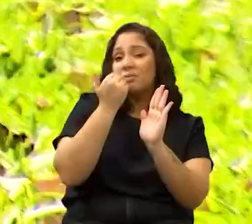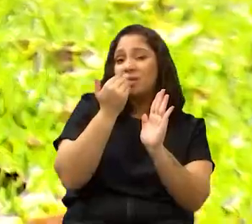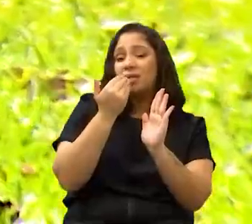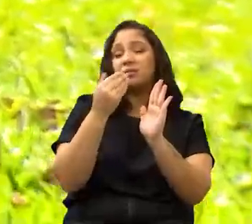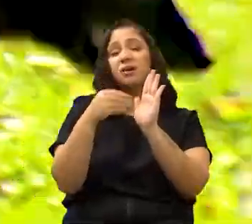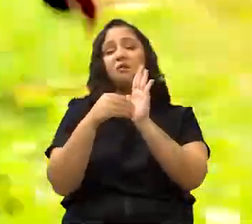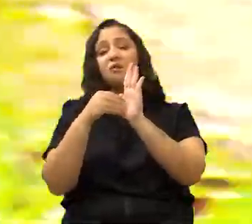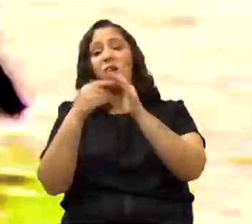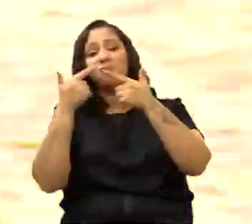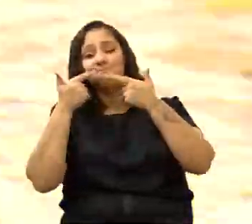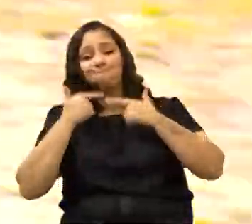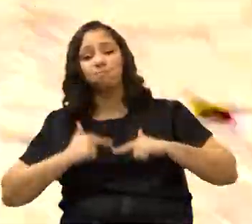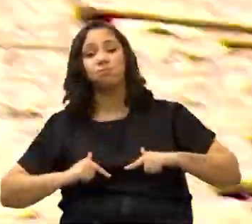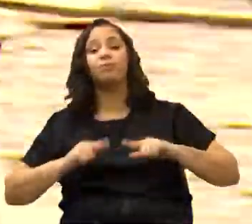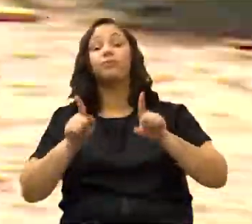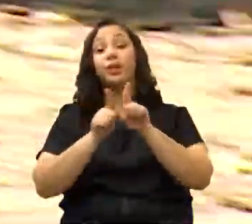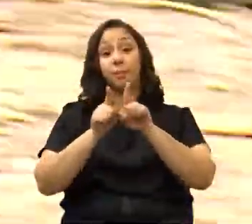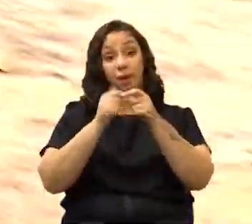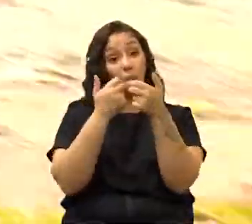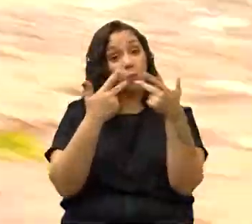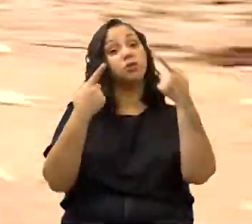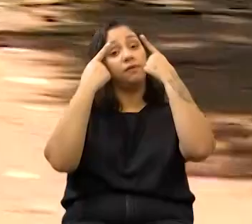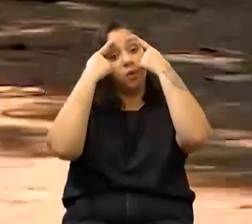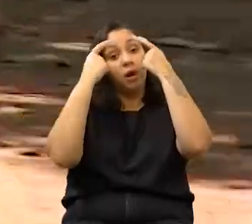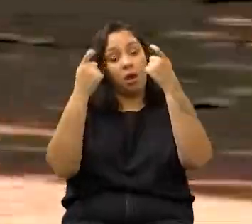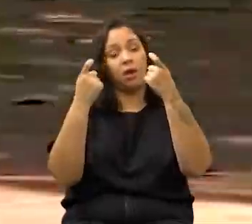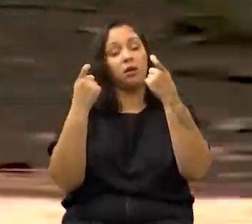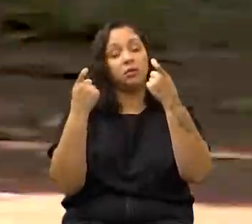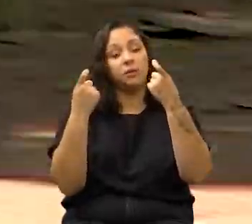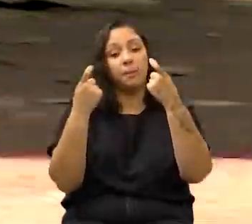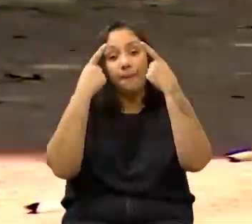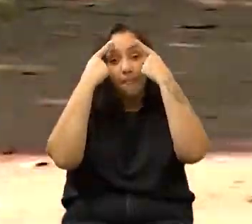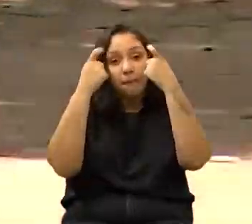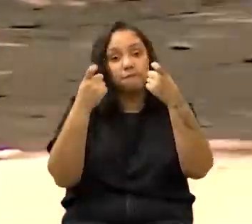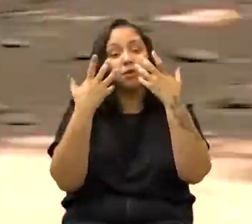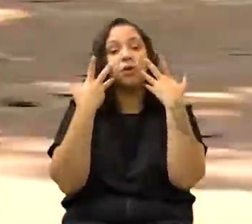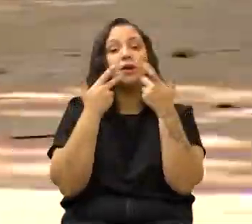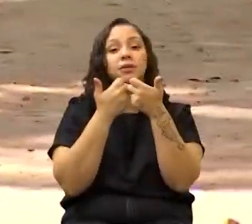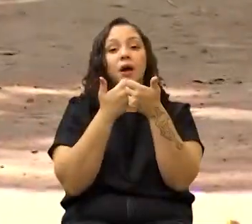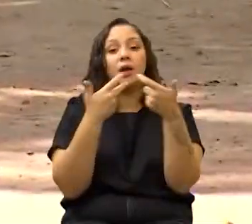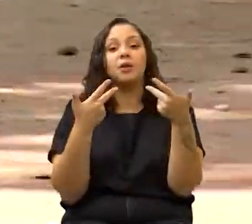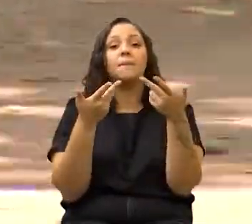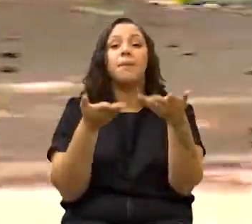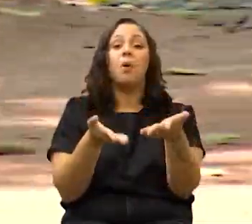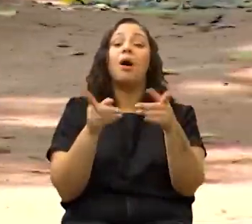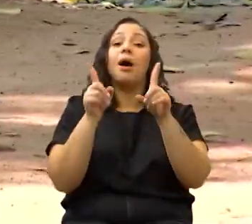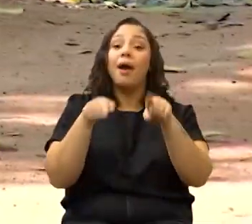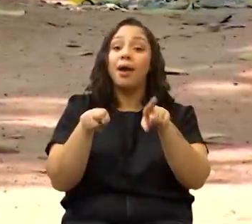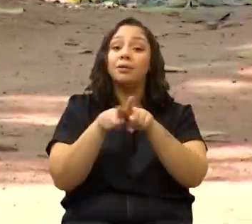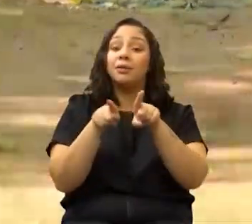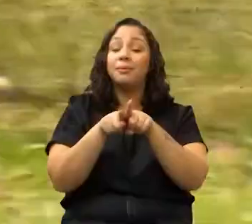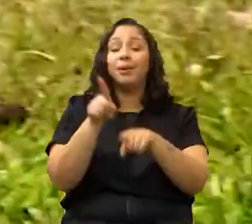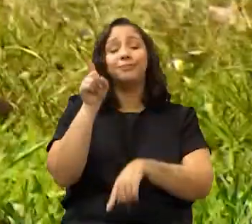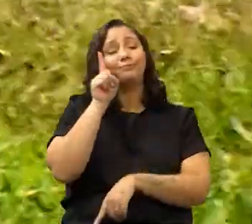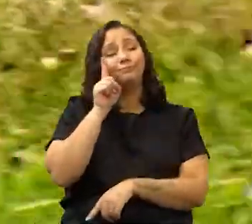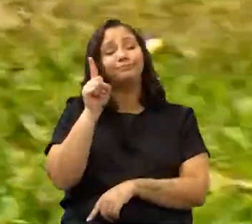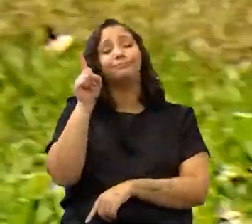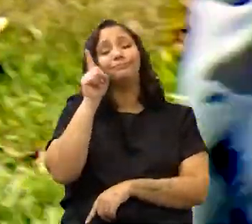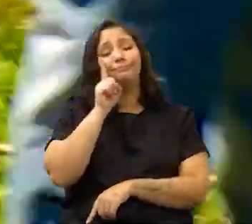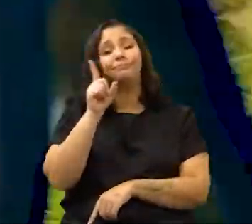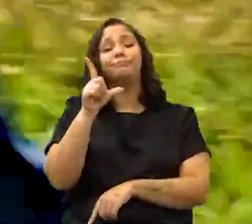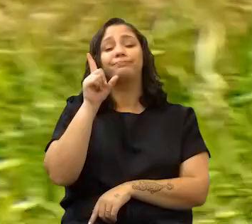higiene. Agora, você tem os casos de violência, né? Violência contra o animal também é uma coisa corriqueira, a